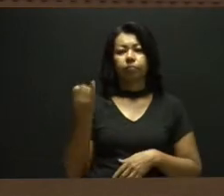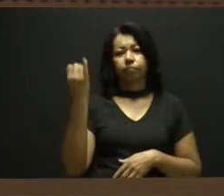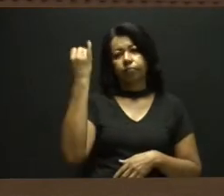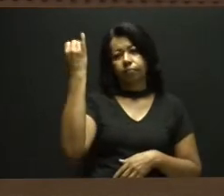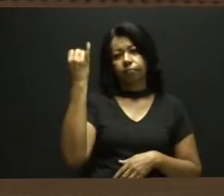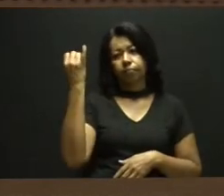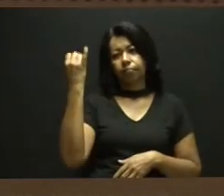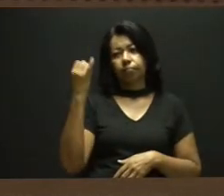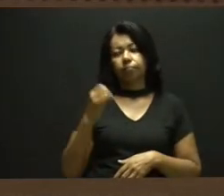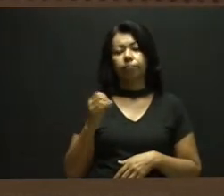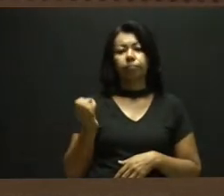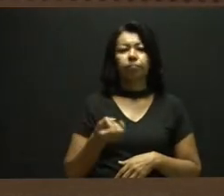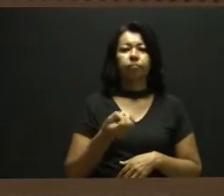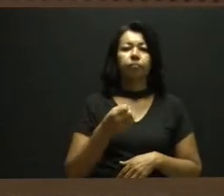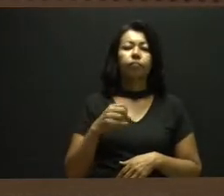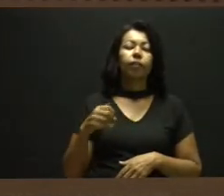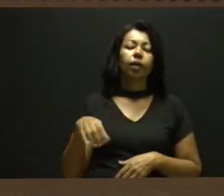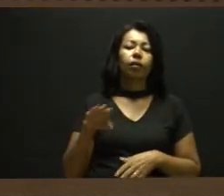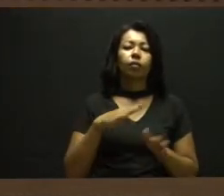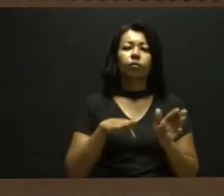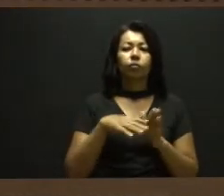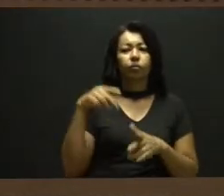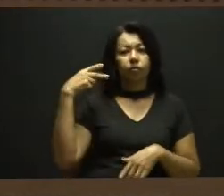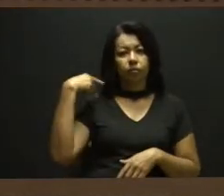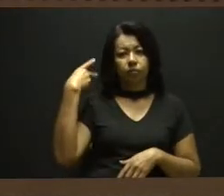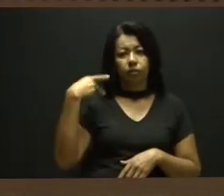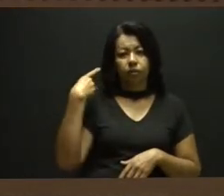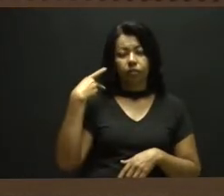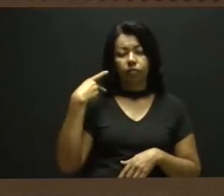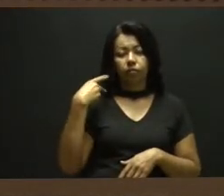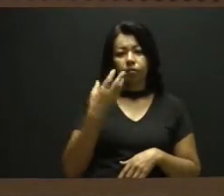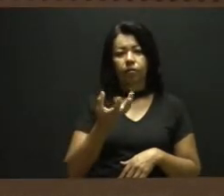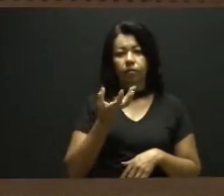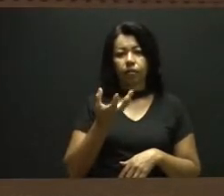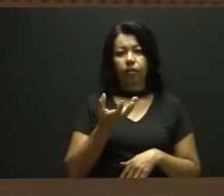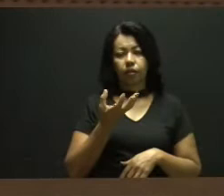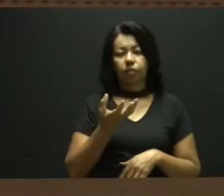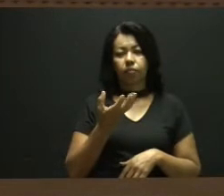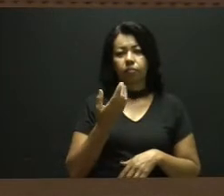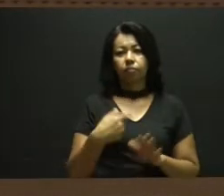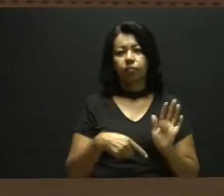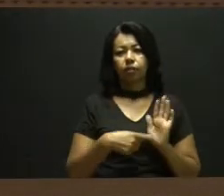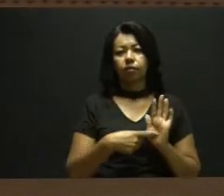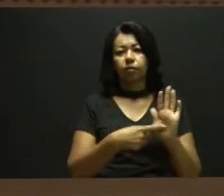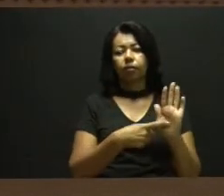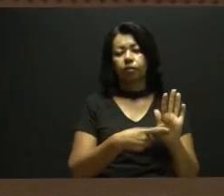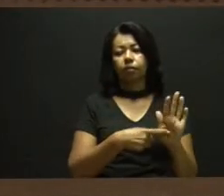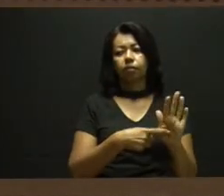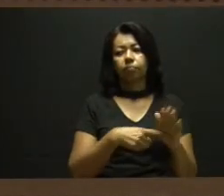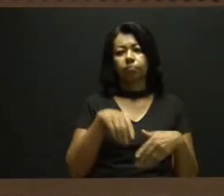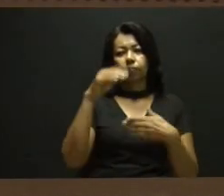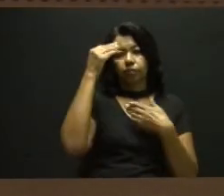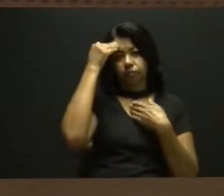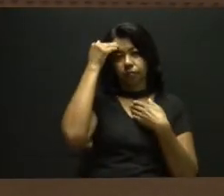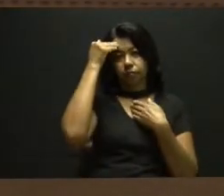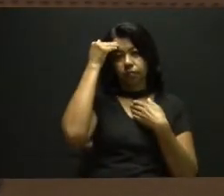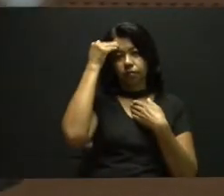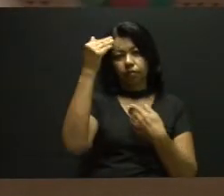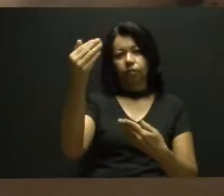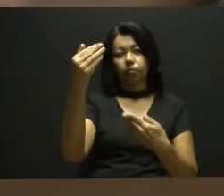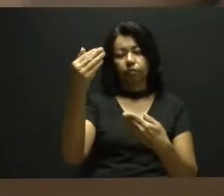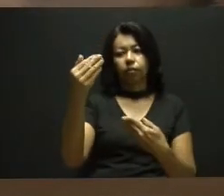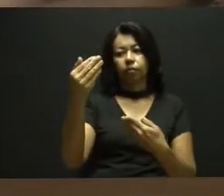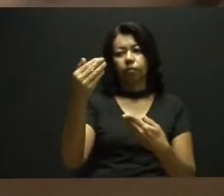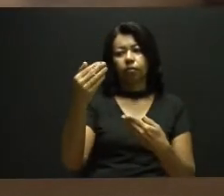a todos os vereadores quero expressar a minha gratidão como